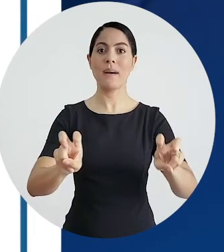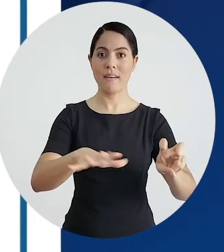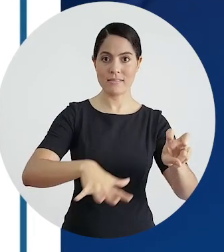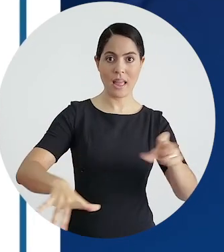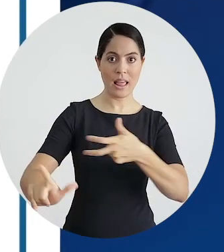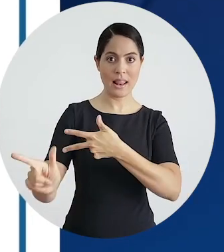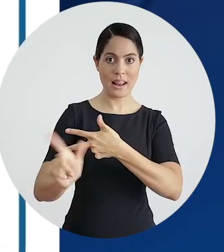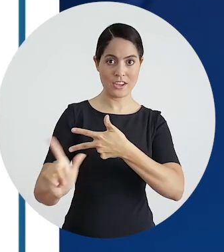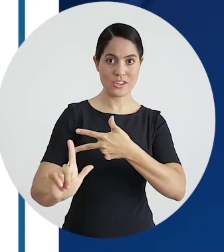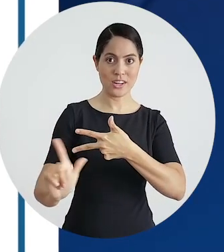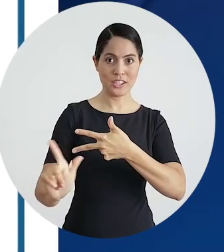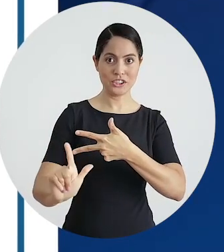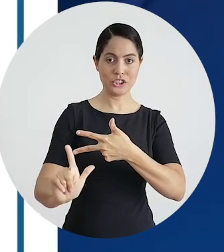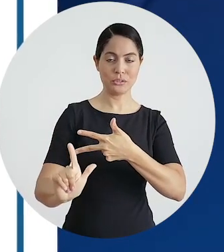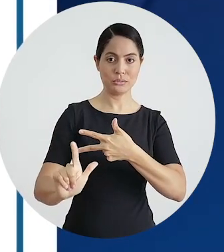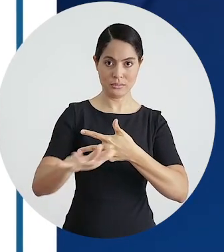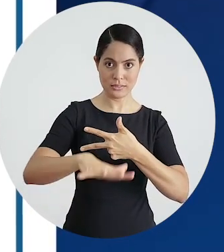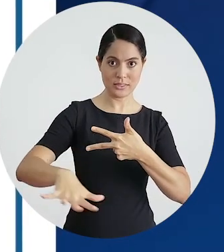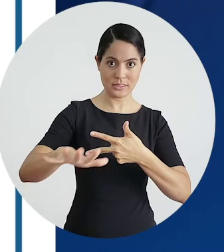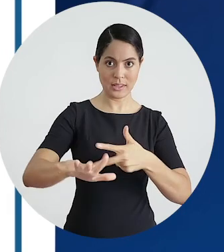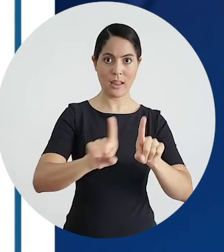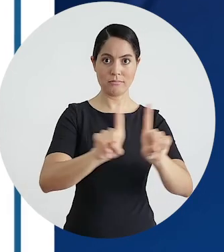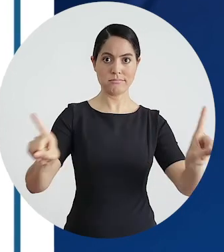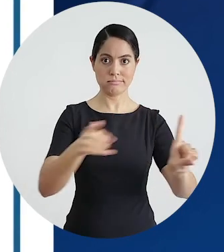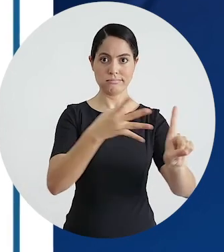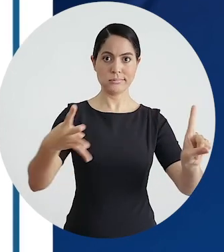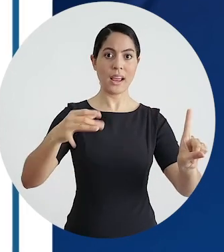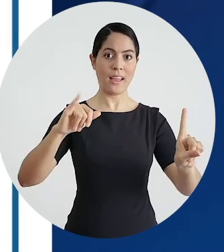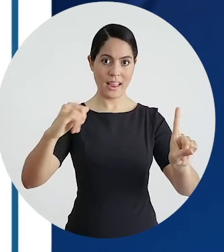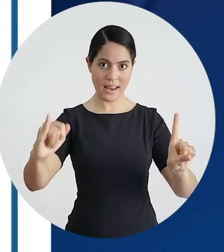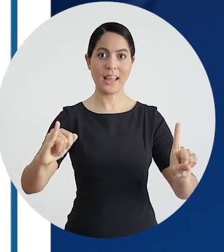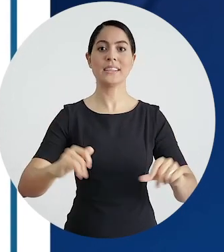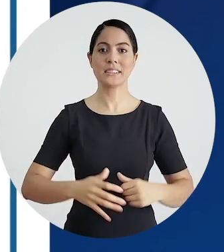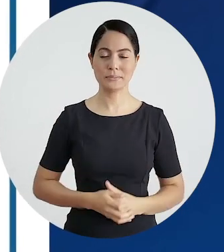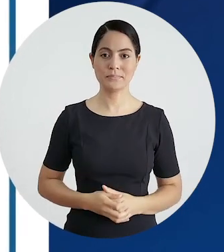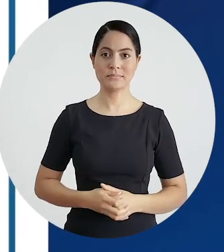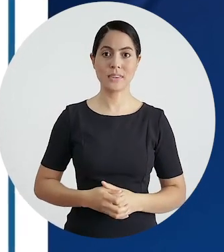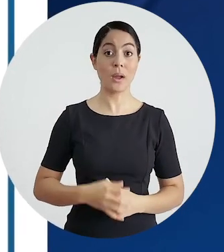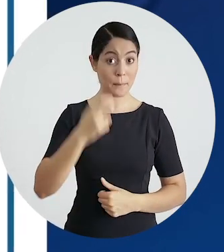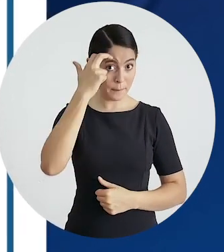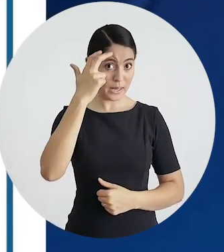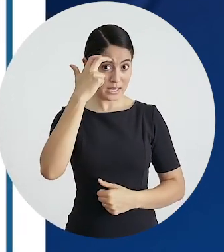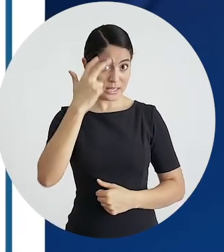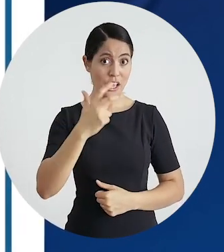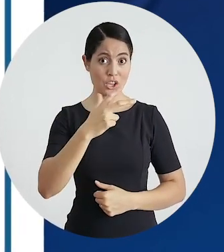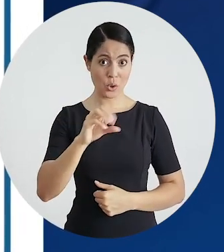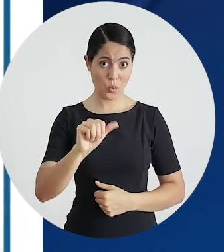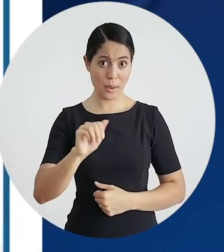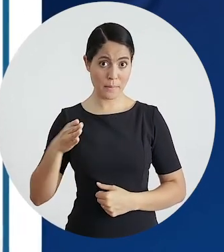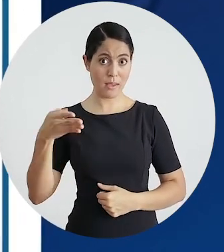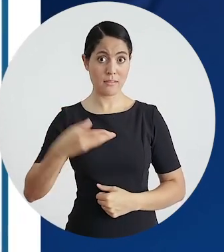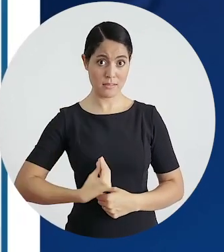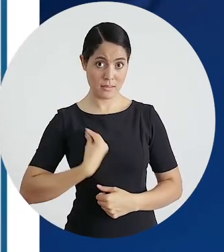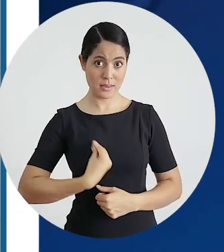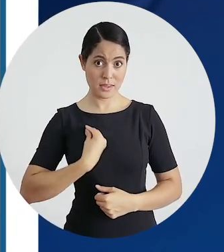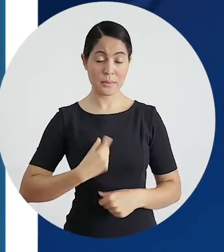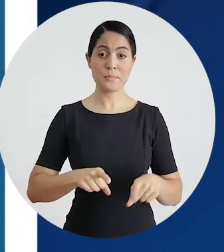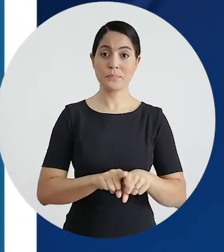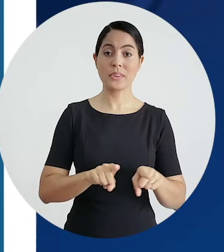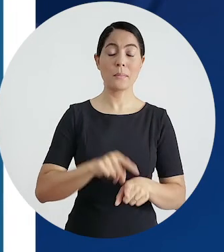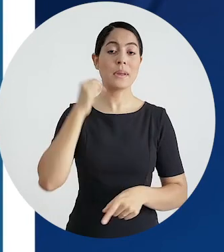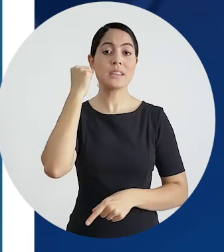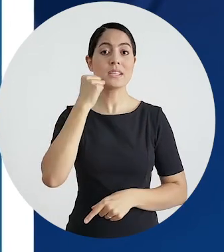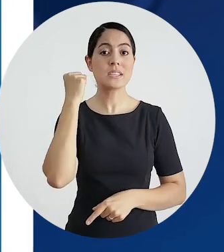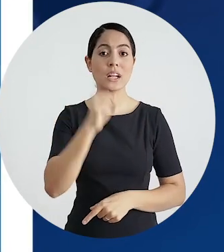virtual Agenda Legislativa do Setor Elétrico. A webconferência vai contar com a participação do presidente da OAB, Felipe